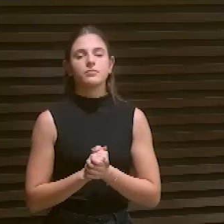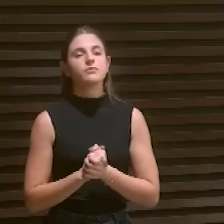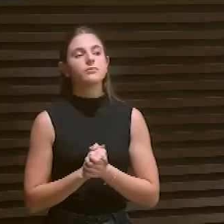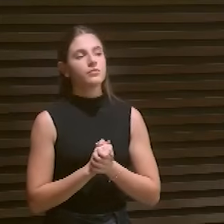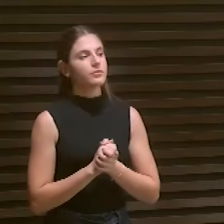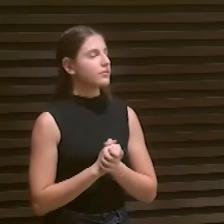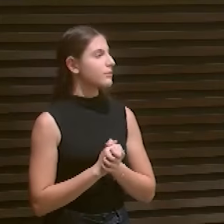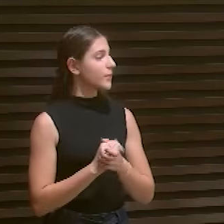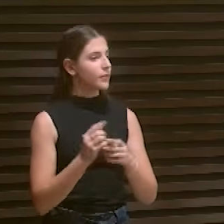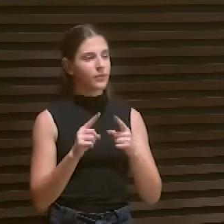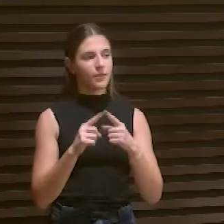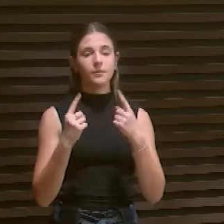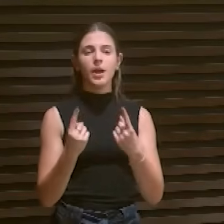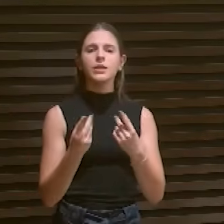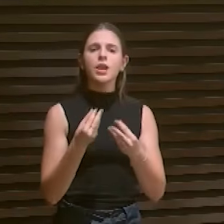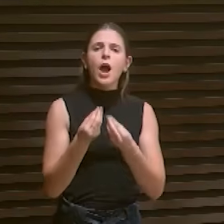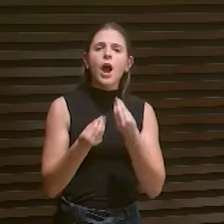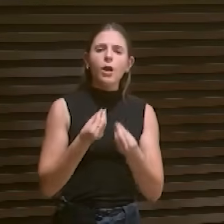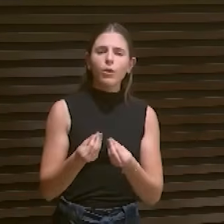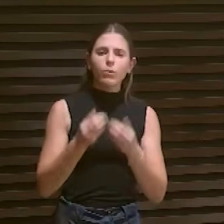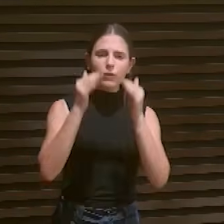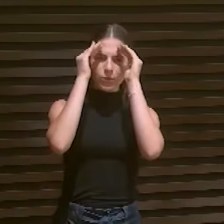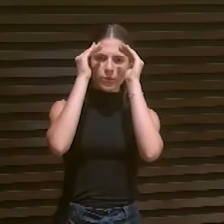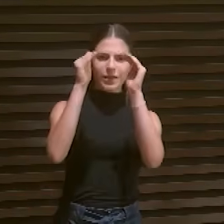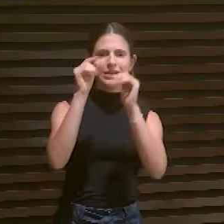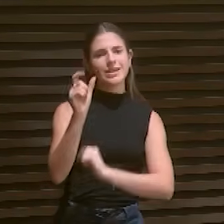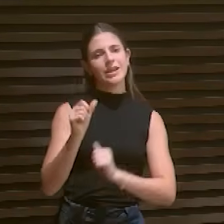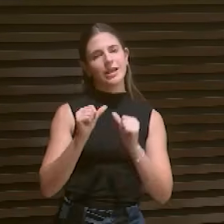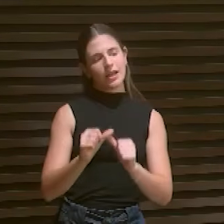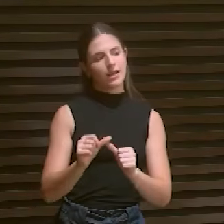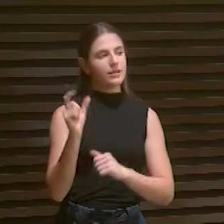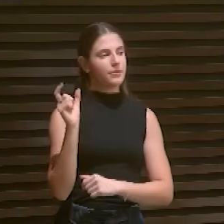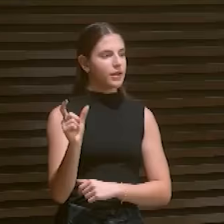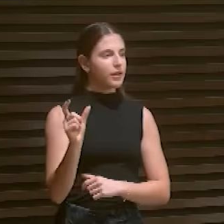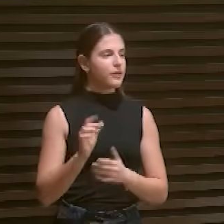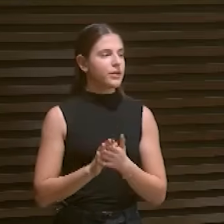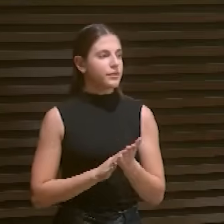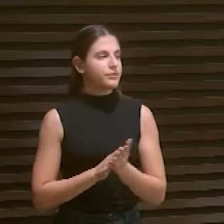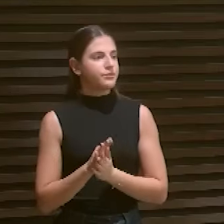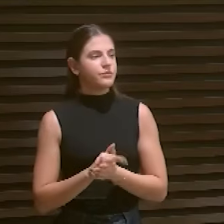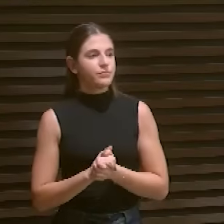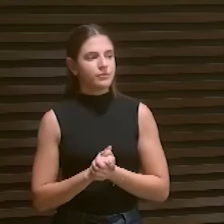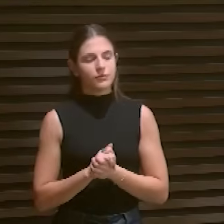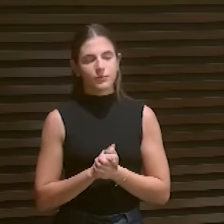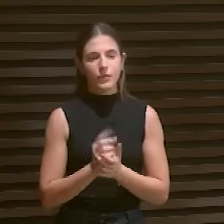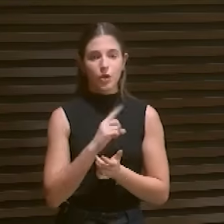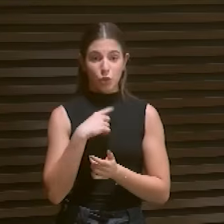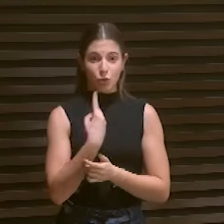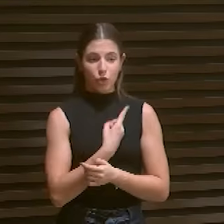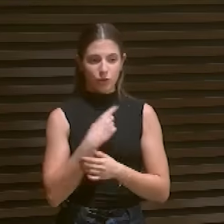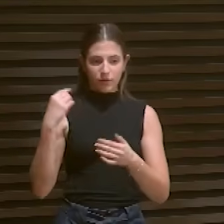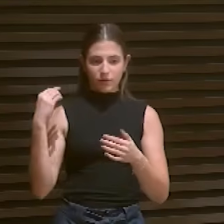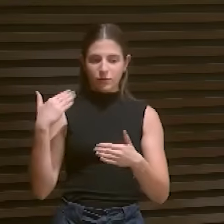Mas como que nós vamos obedecer essa palavra, né? Nós estamos aqui numa caminhada, irmãos.